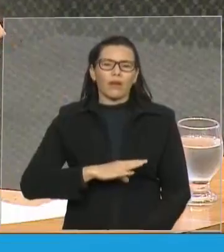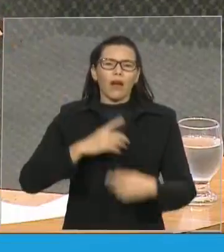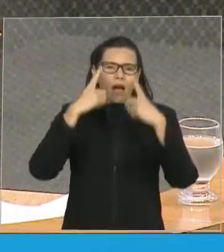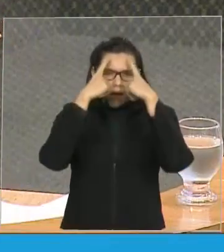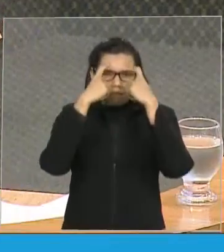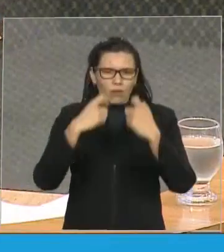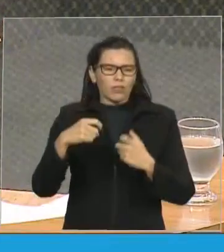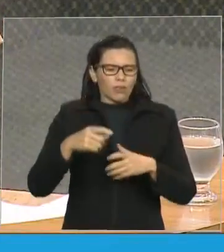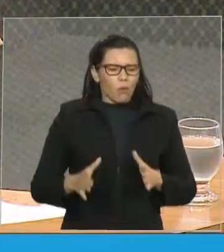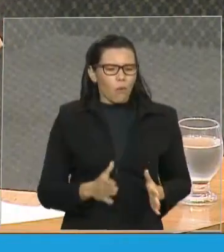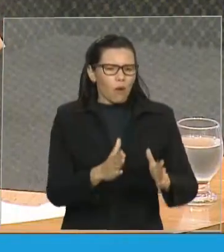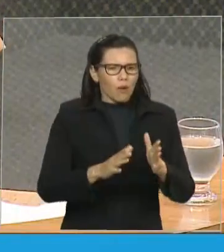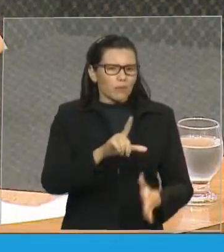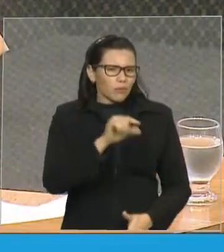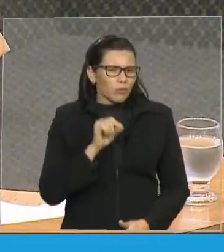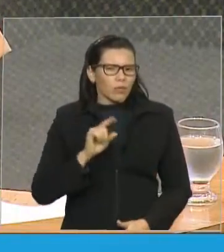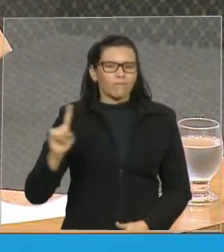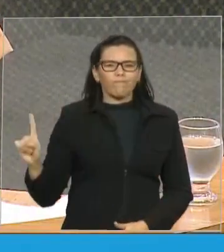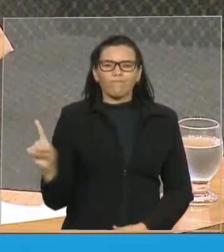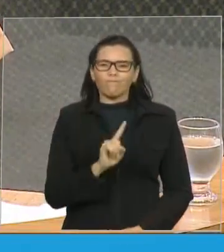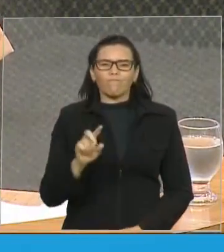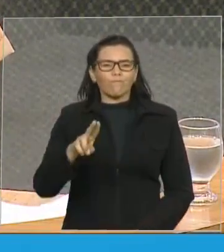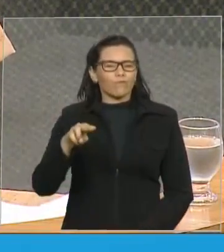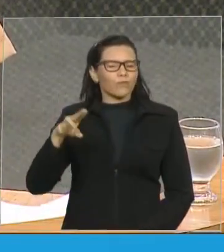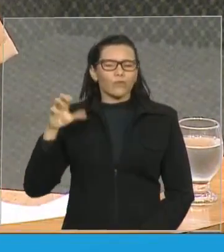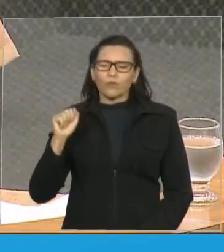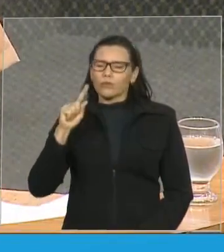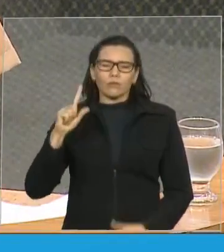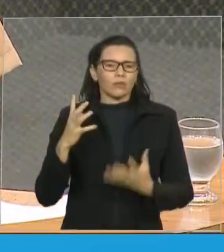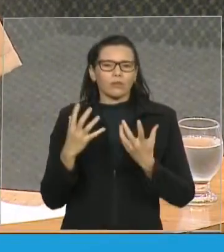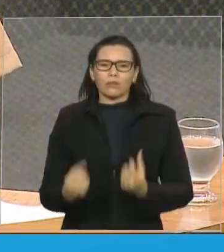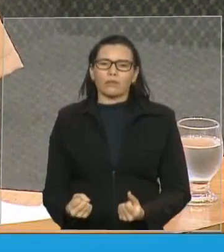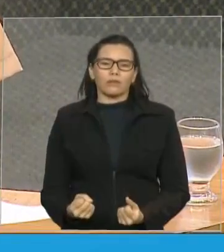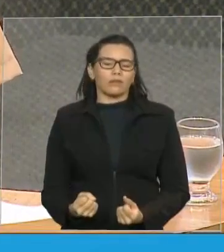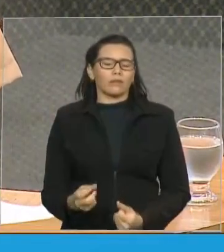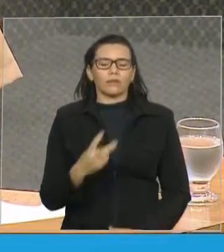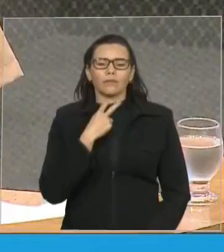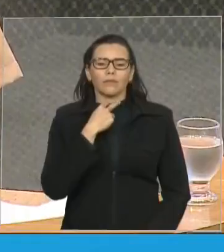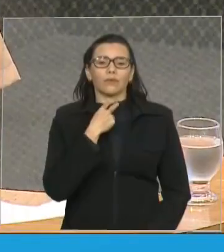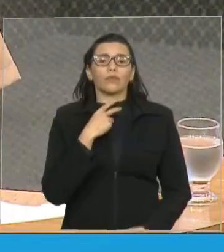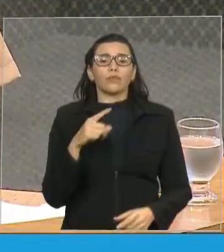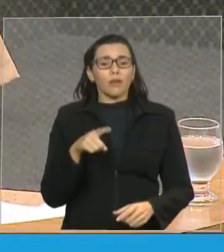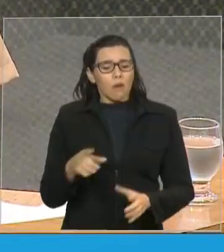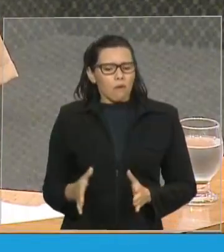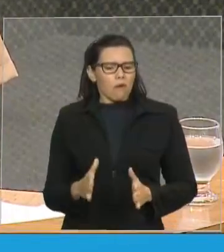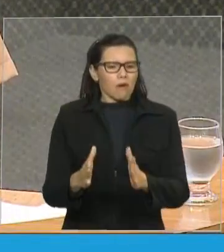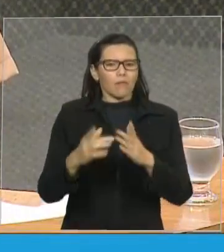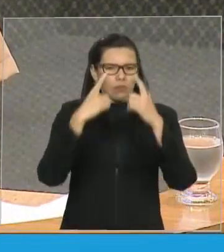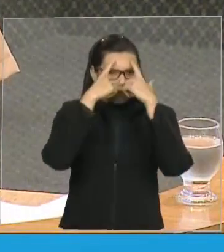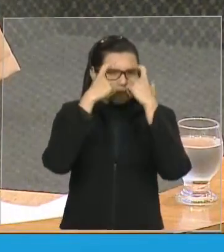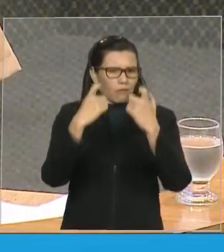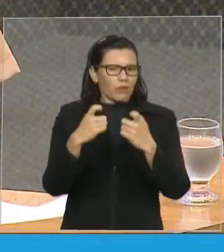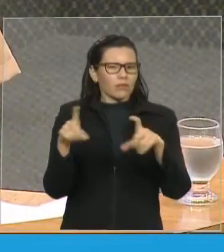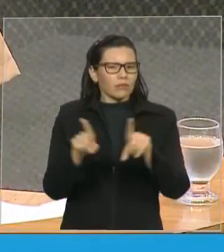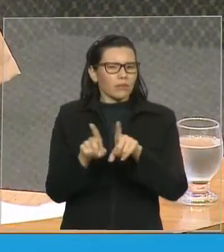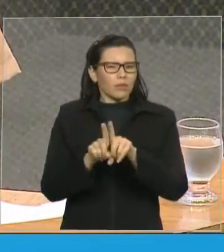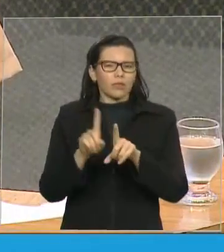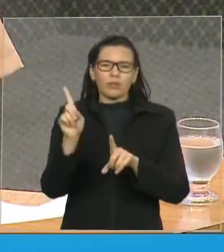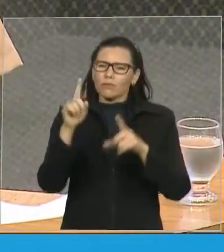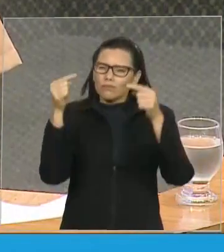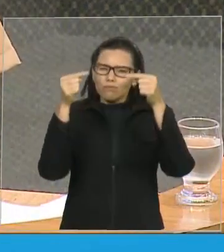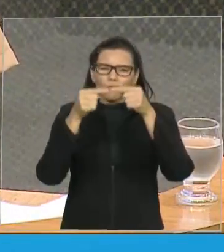os problemas violentos que existem no nosso meio, que a violência também não é digna do